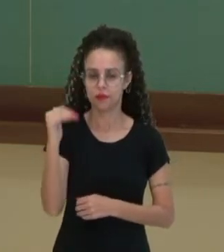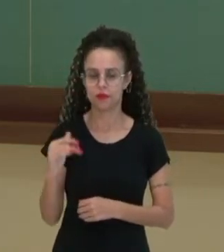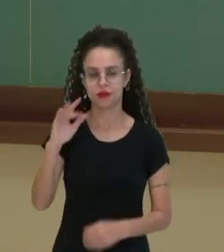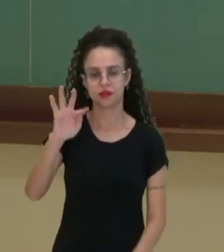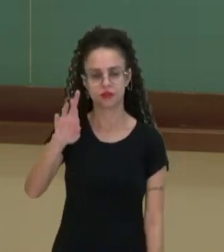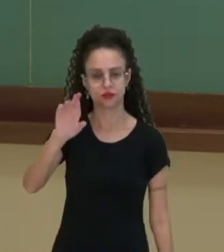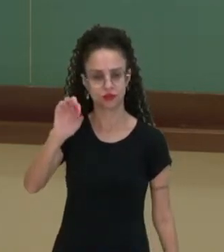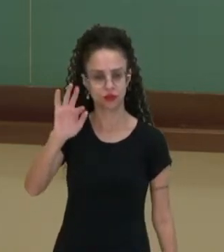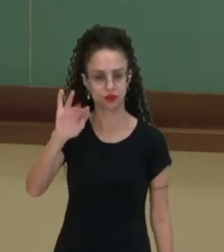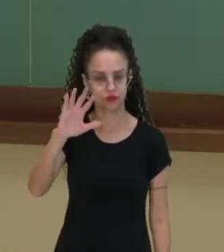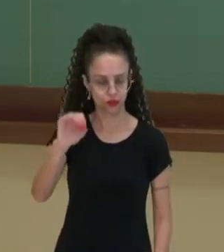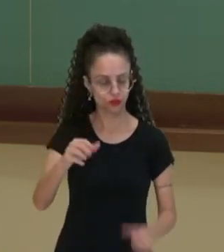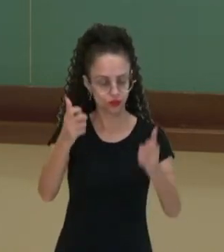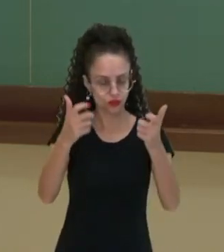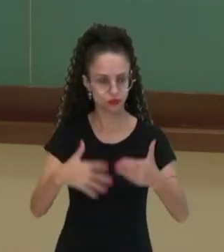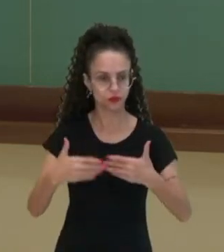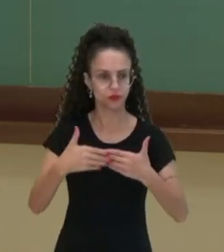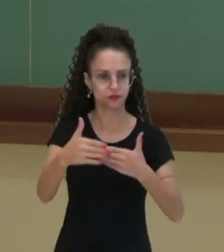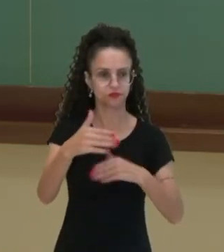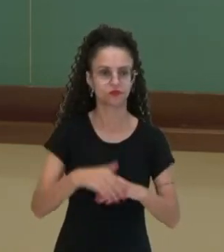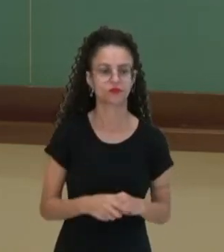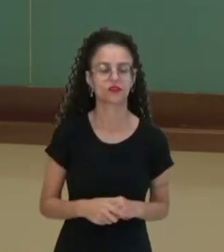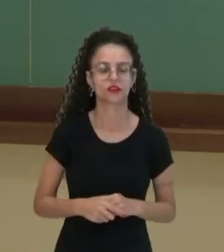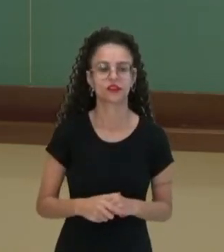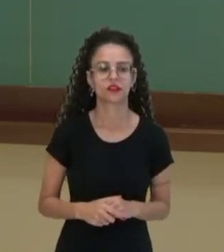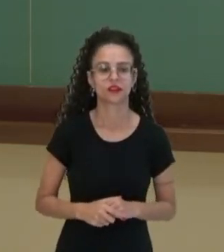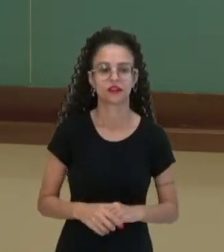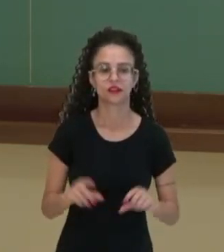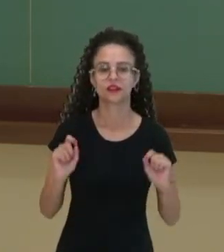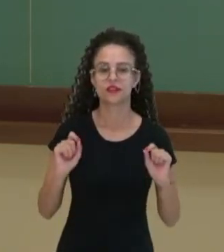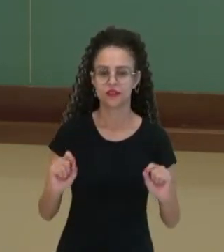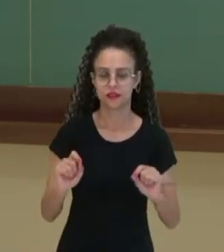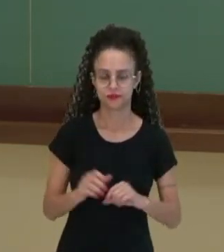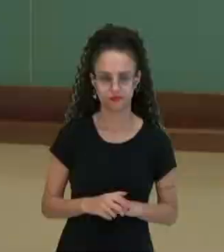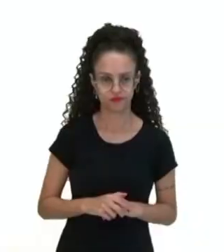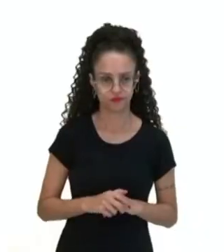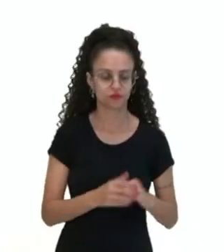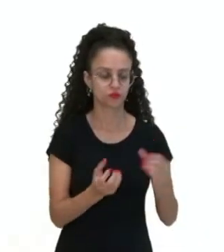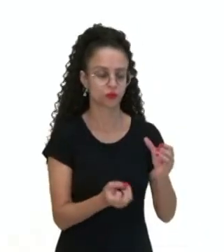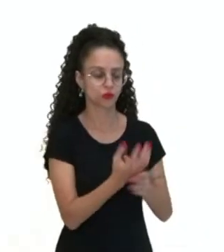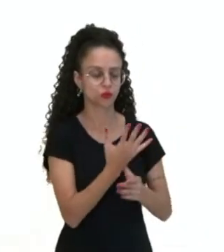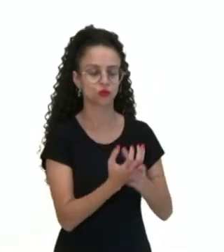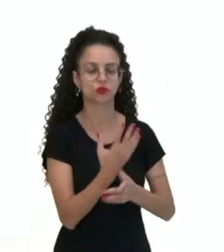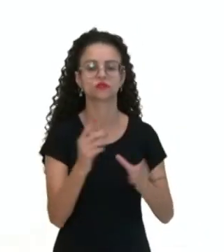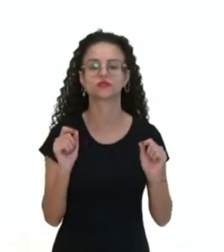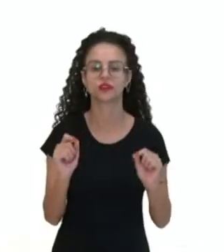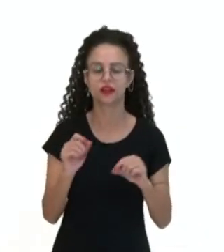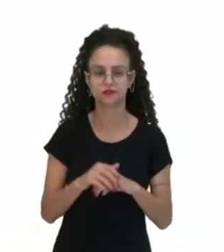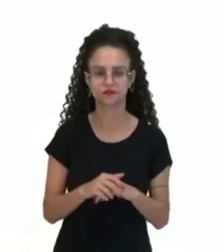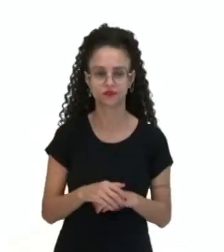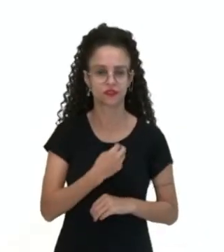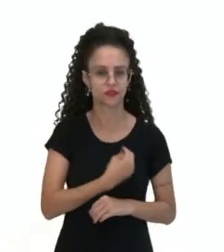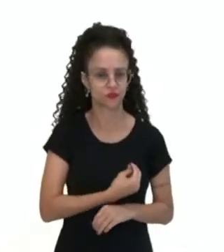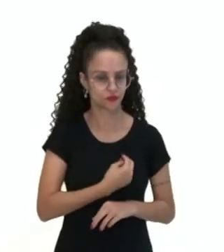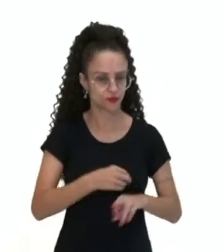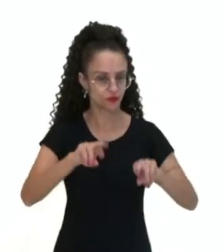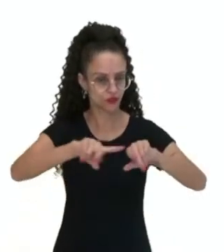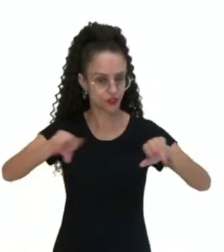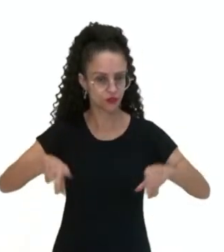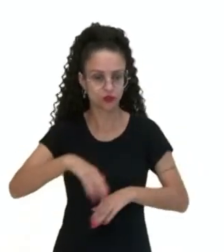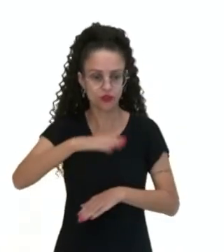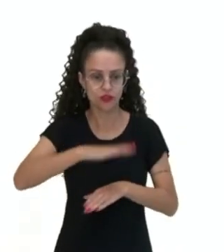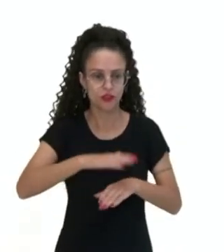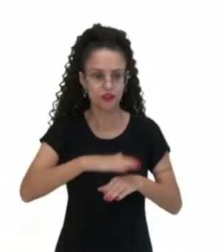pouquinho a gente vai conhecer esses níveis tróficos, tá? Então, quem são eles? São os produtores. Quem são? São os seres vivos que